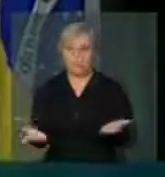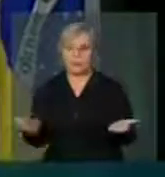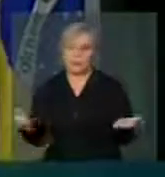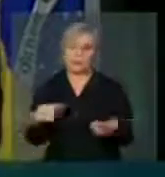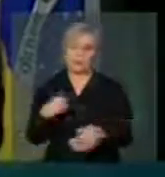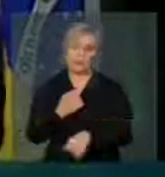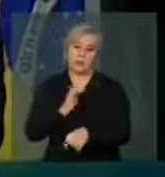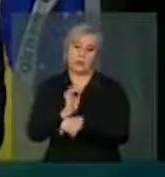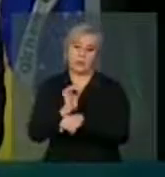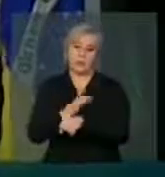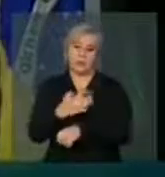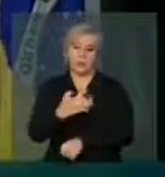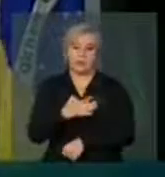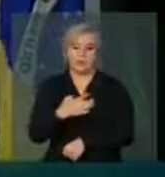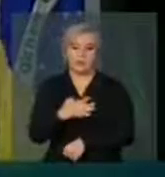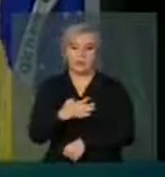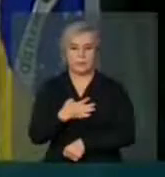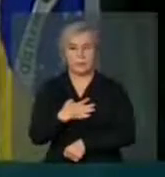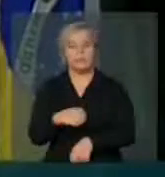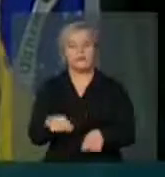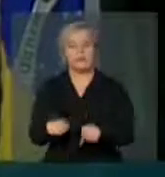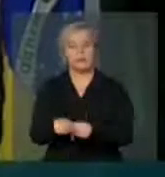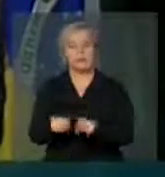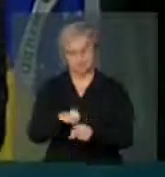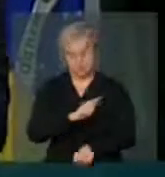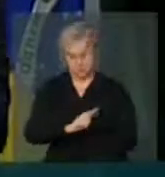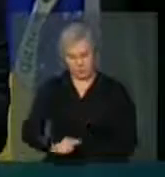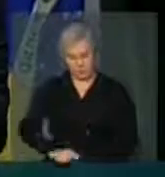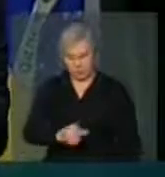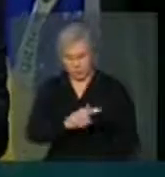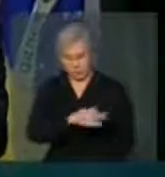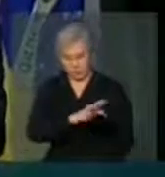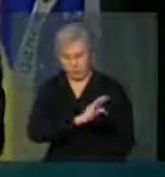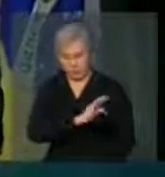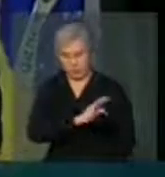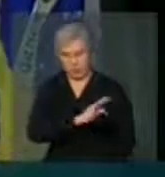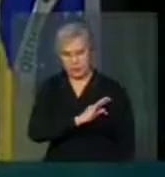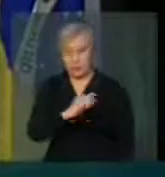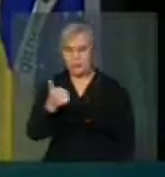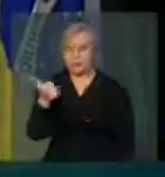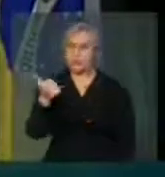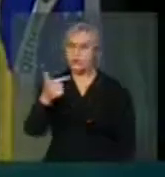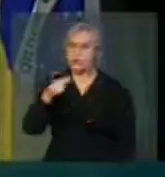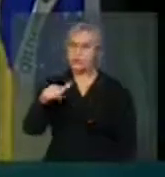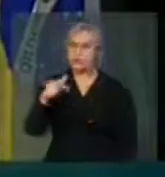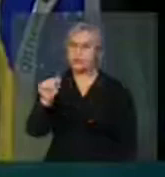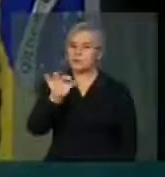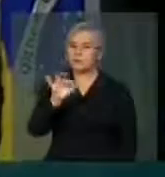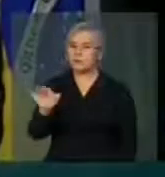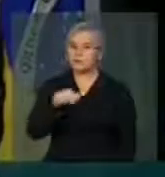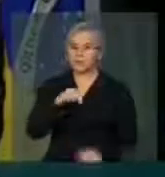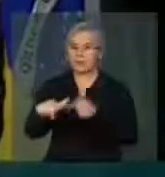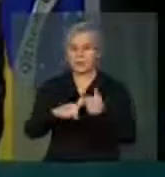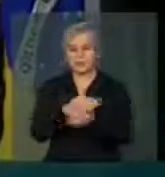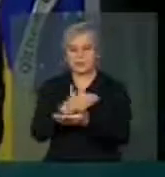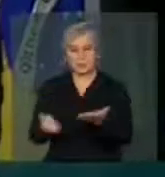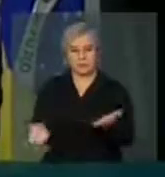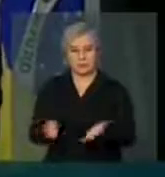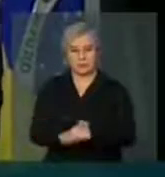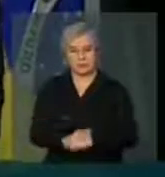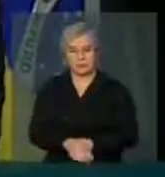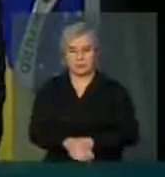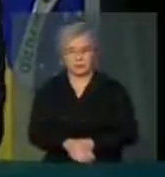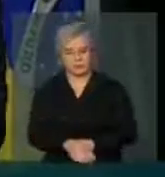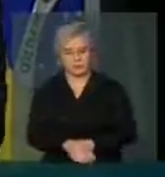Bahia, estado que também é governado pelo PT, a taxa chegou a 12,7. Estima-se